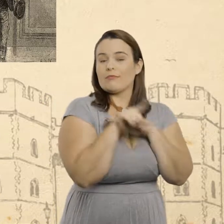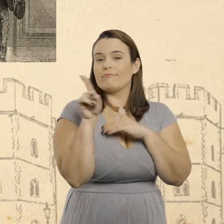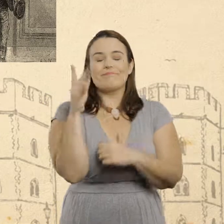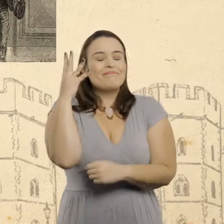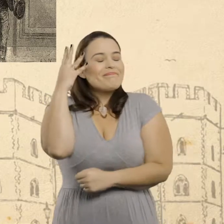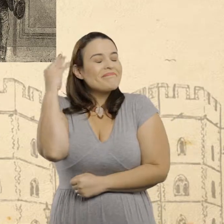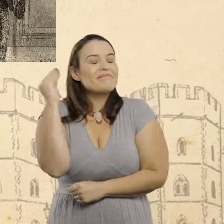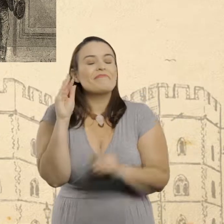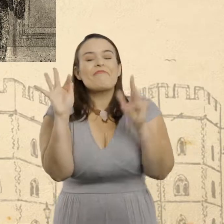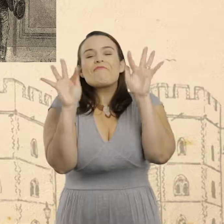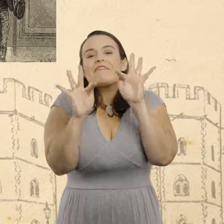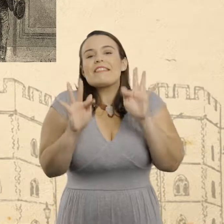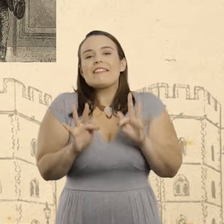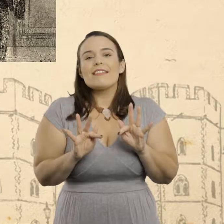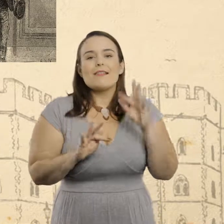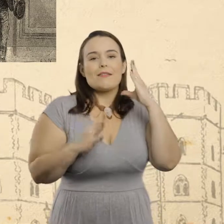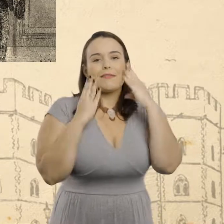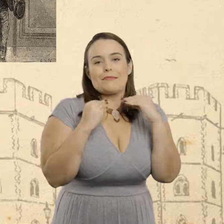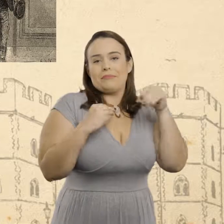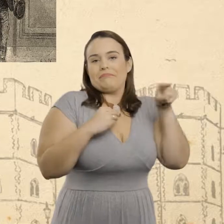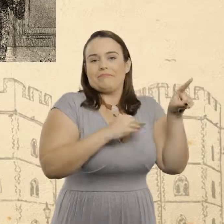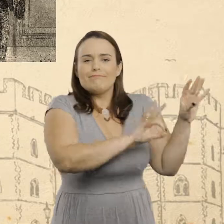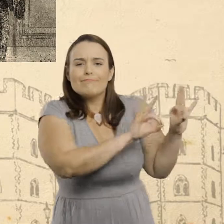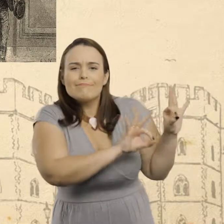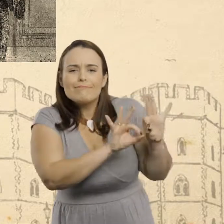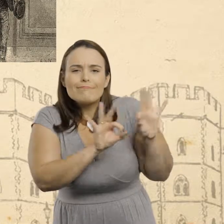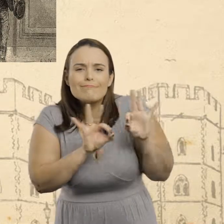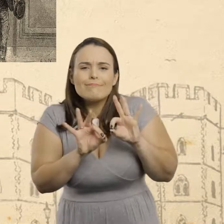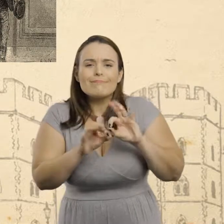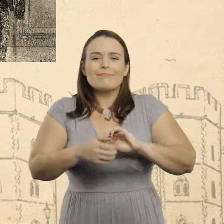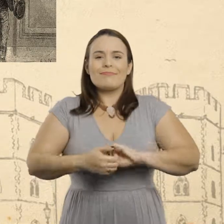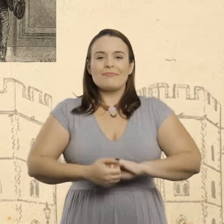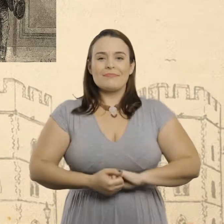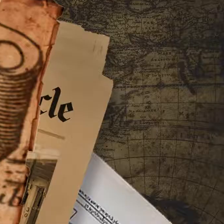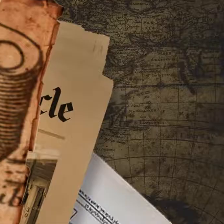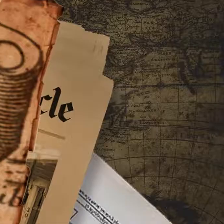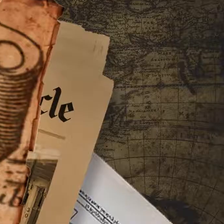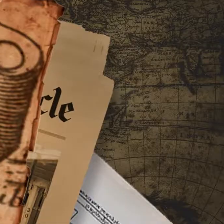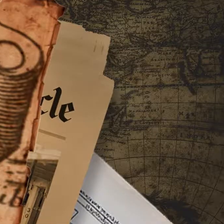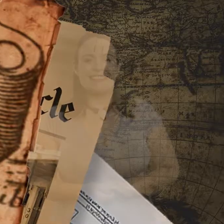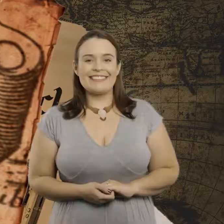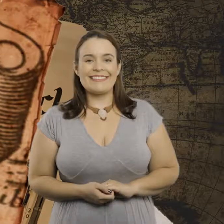dinheiro. Passepartout ficou muito feliz com a organização de Phileas Fogg.